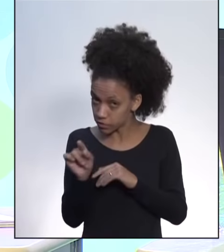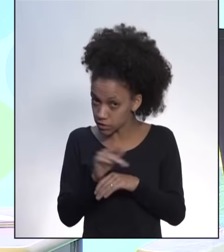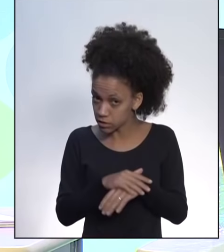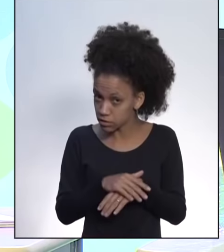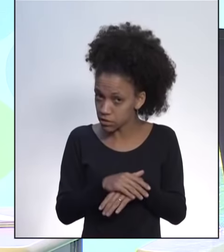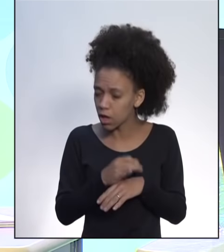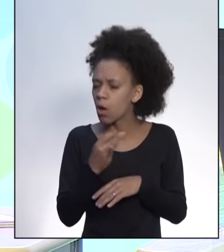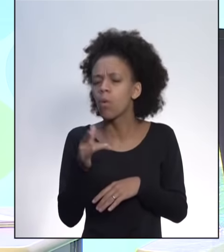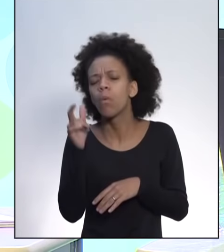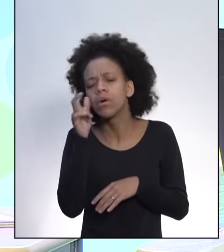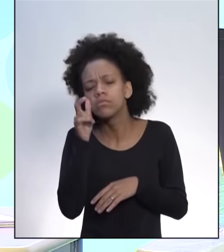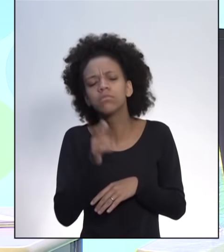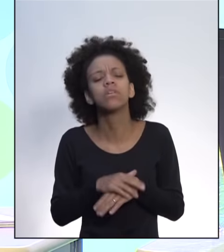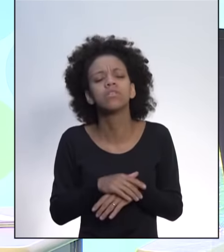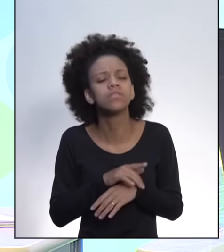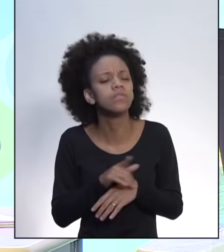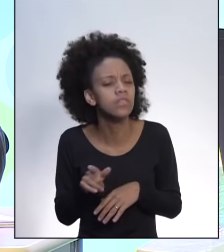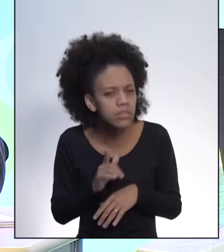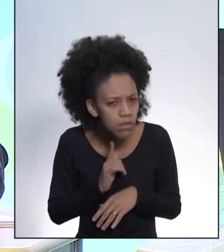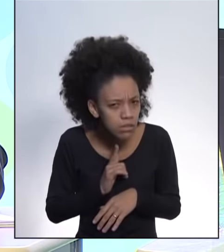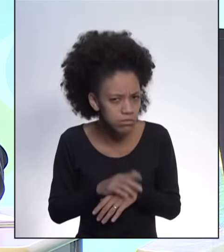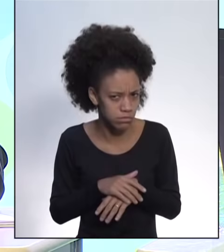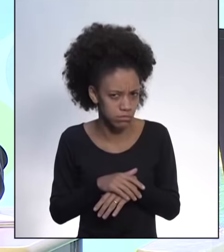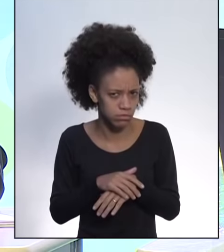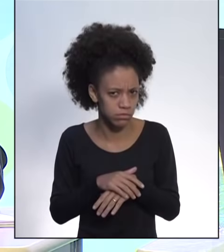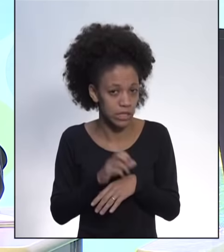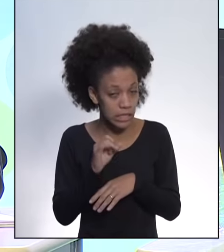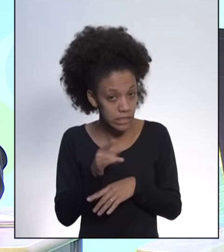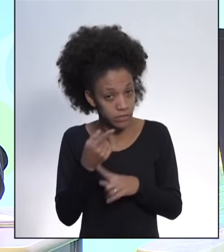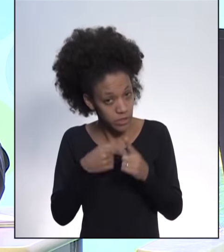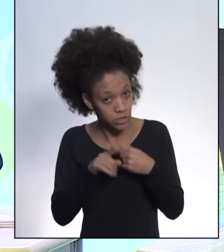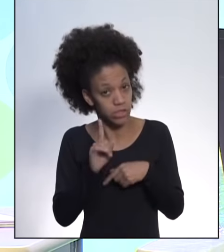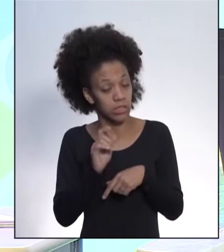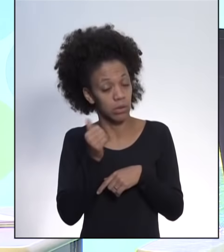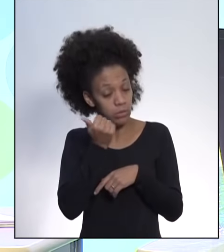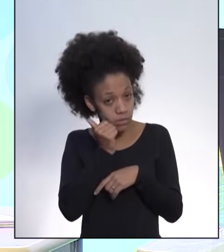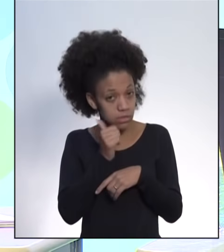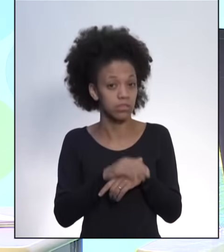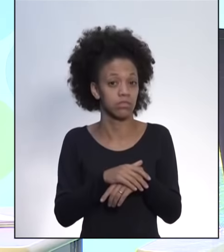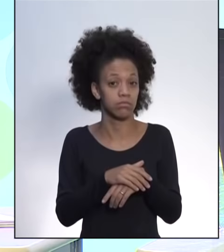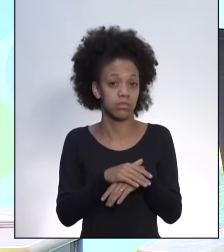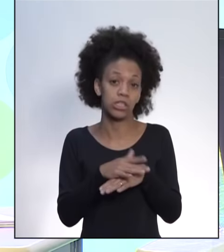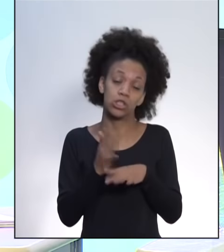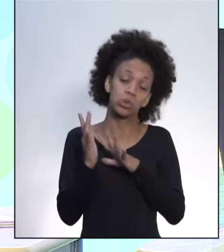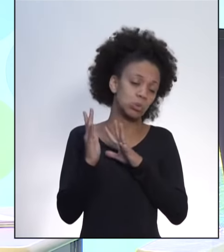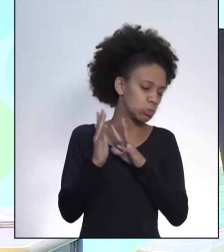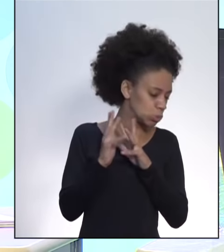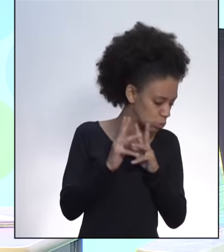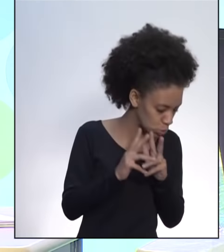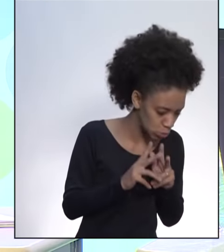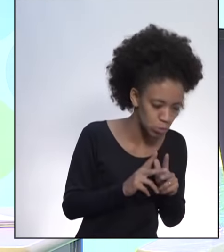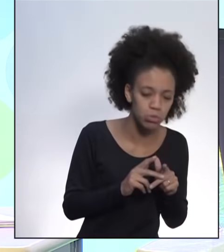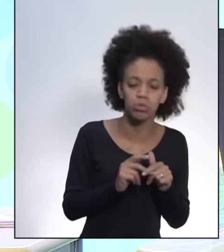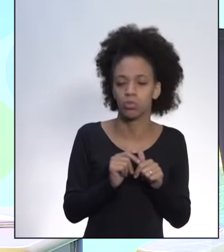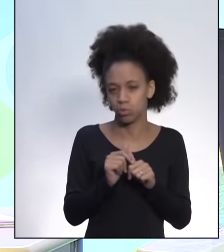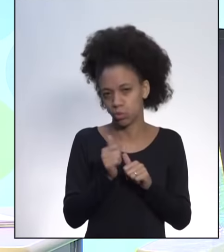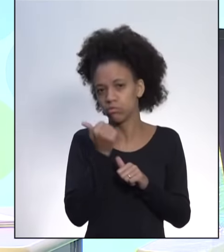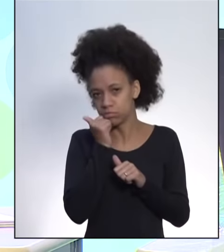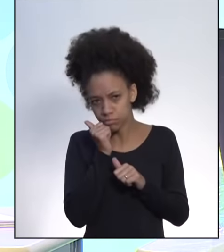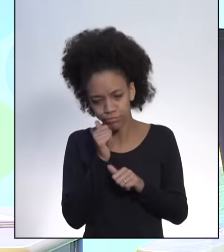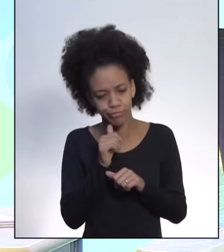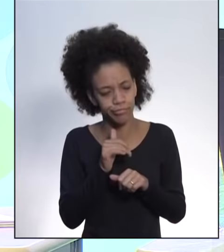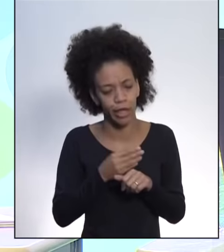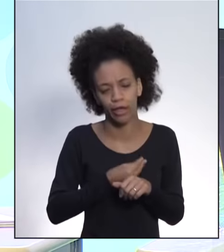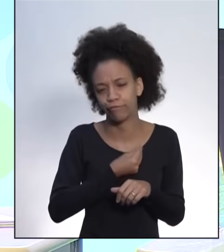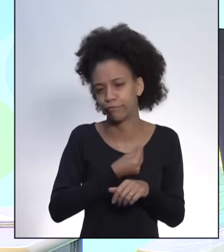vocês quais são os seus interesses se você se tornar um cientista isso certa forma todos nós somos porque a gente vive fazendo